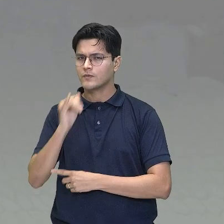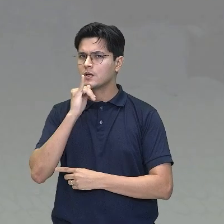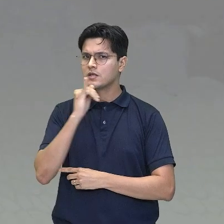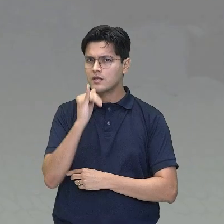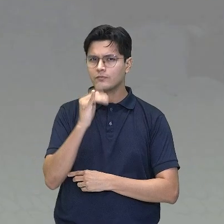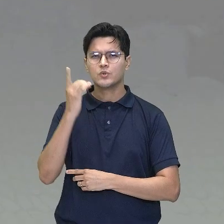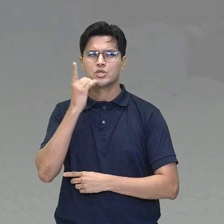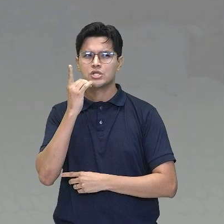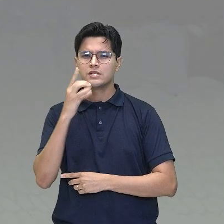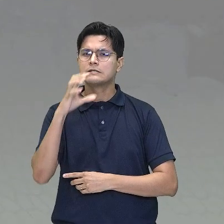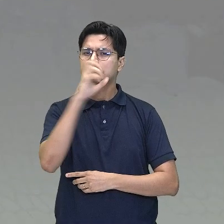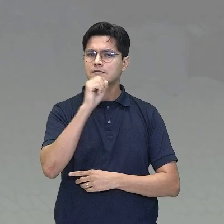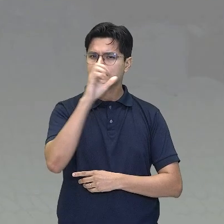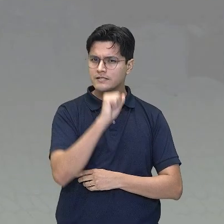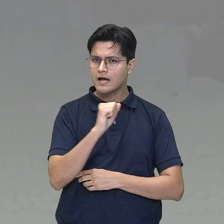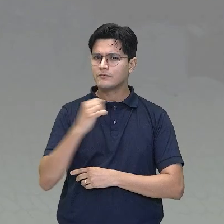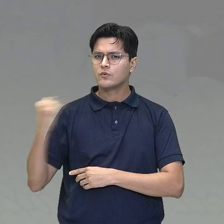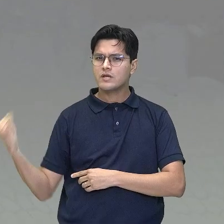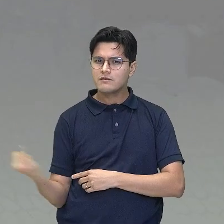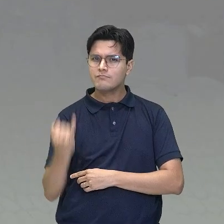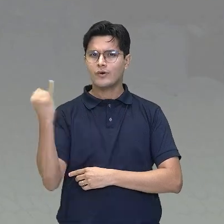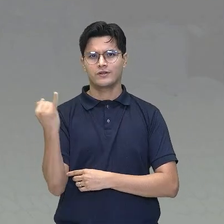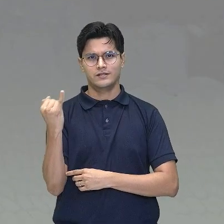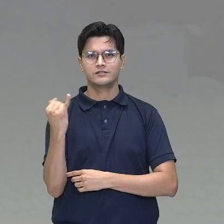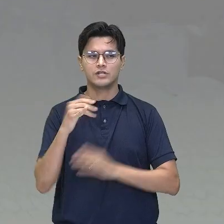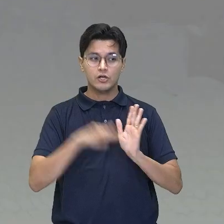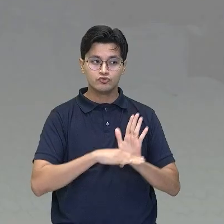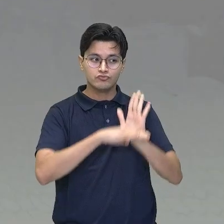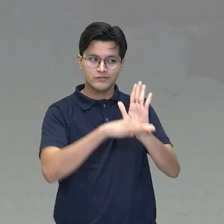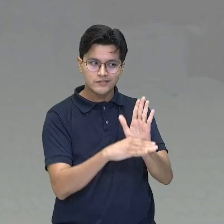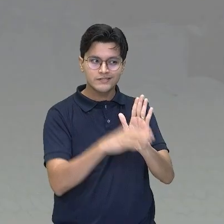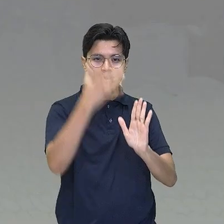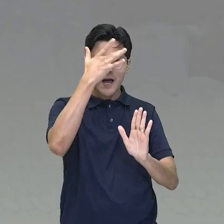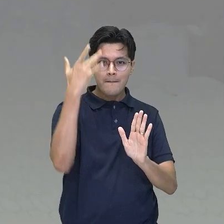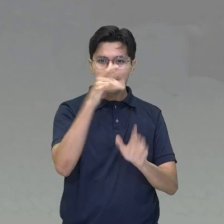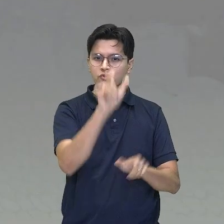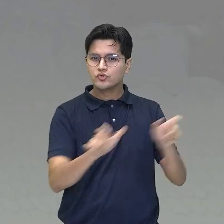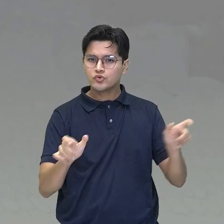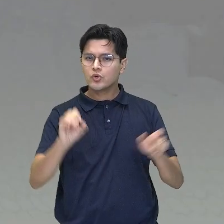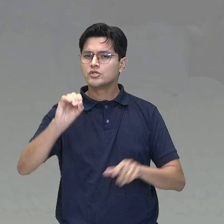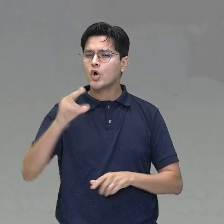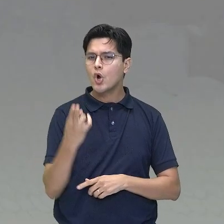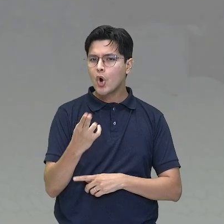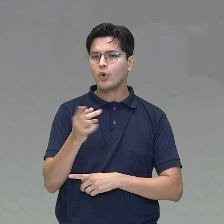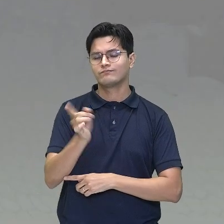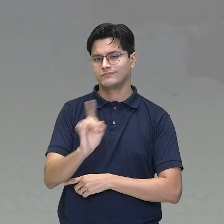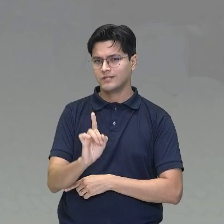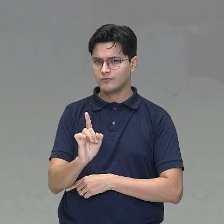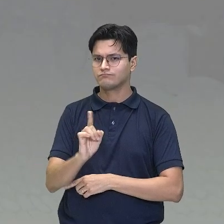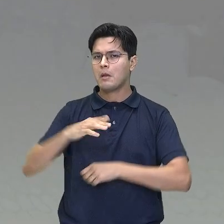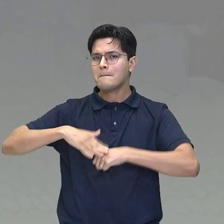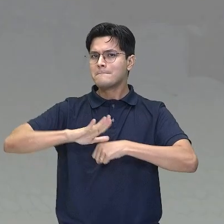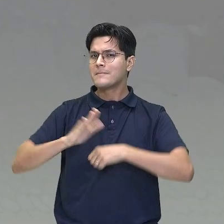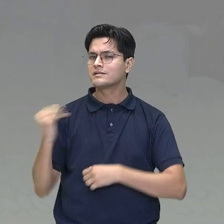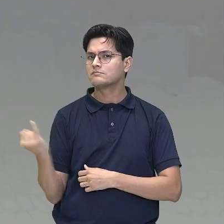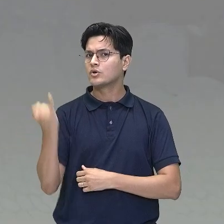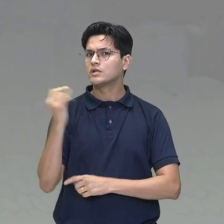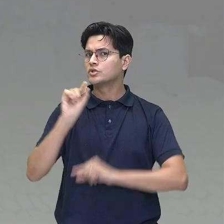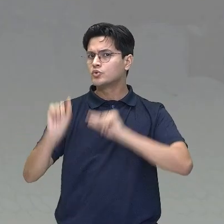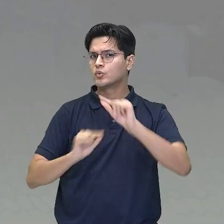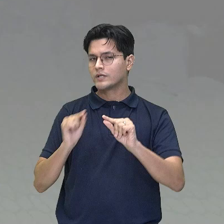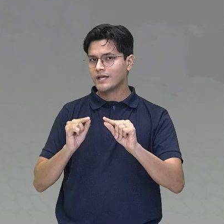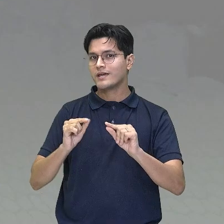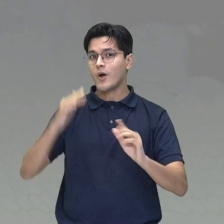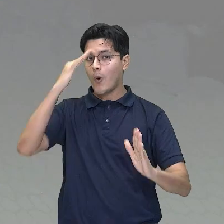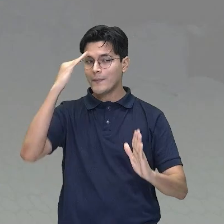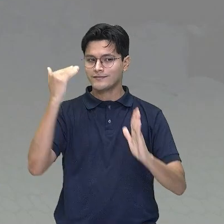mais importante? Obedecer um dogma religioso ou ajudar quem precisa? O que vale mais, não é?